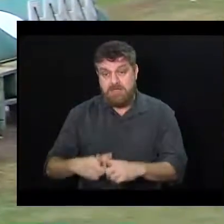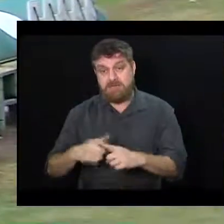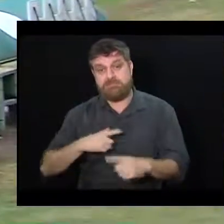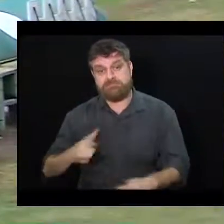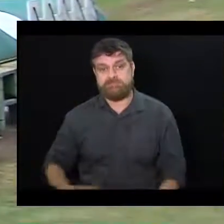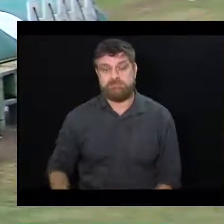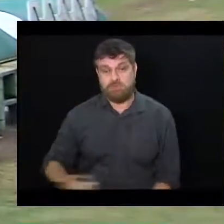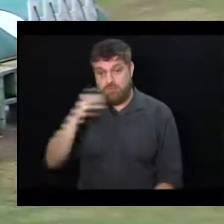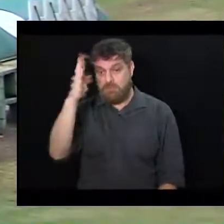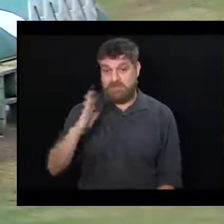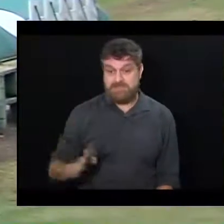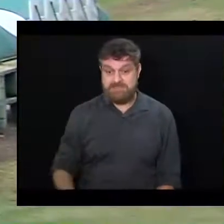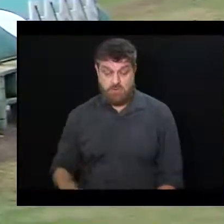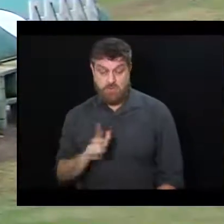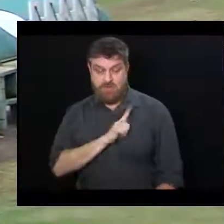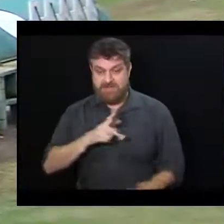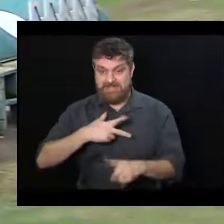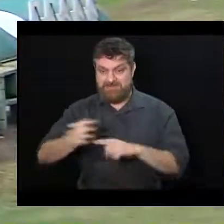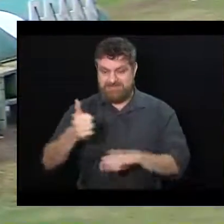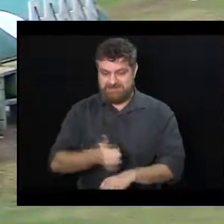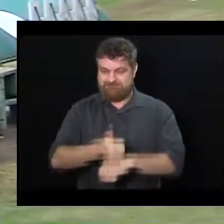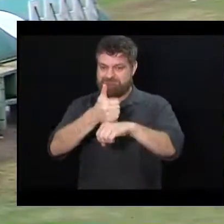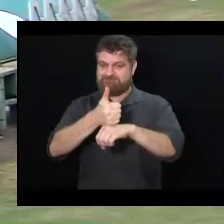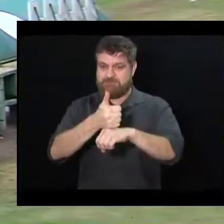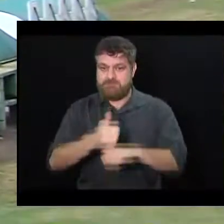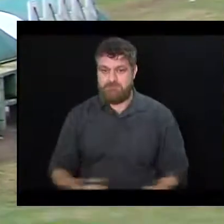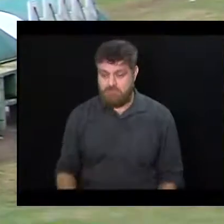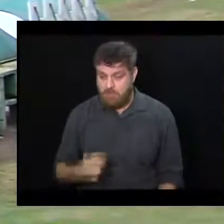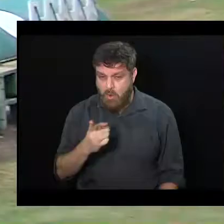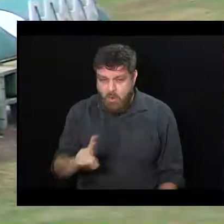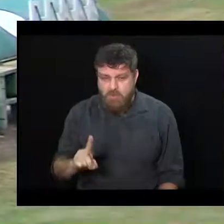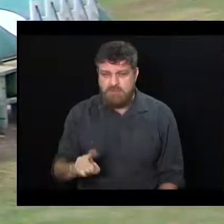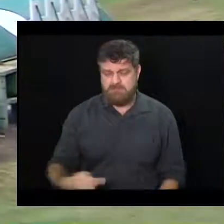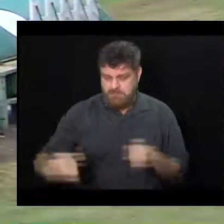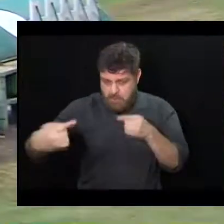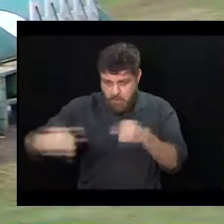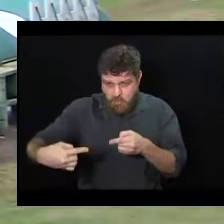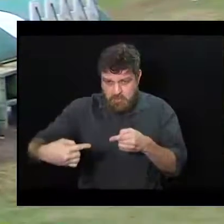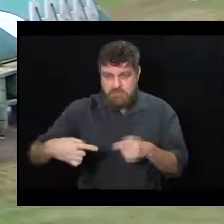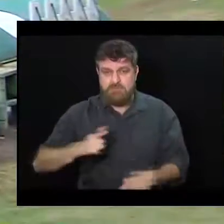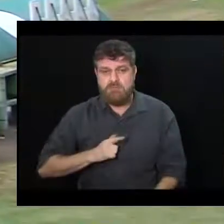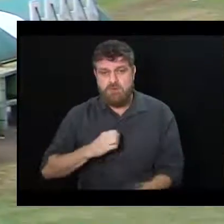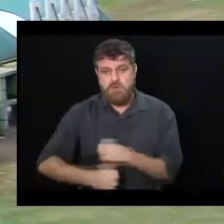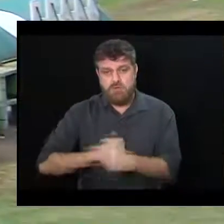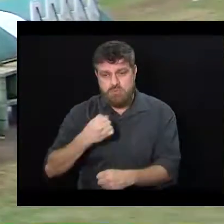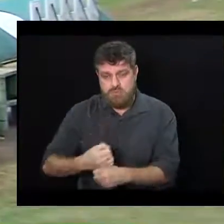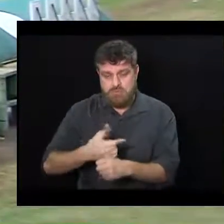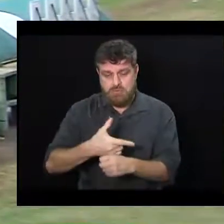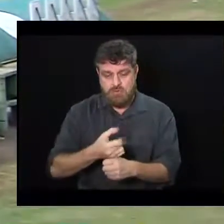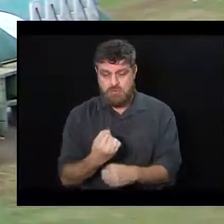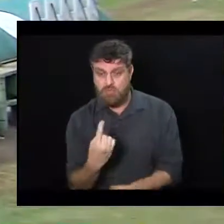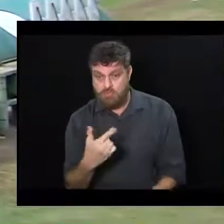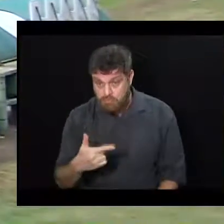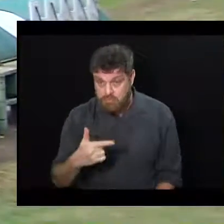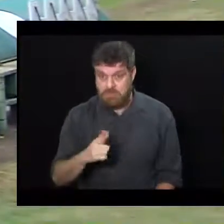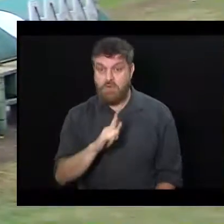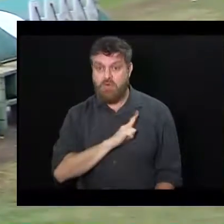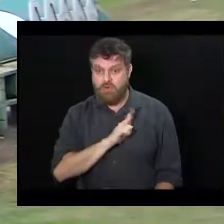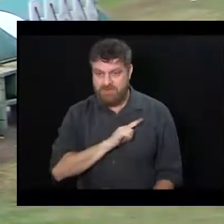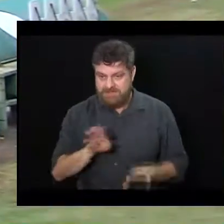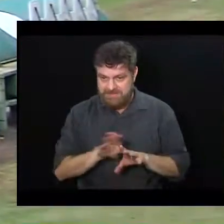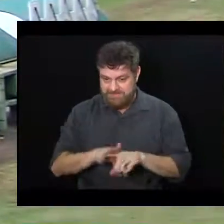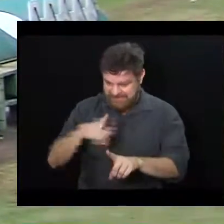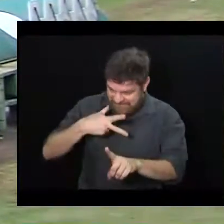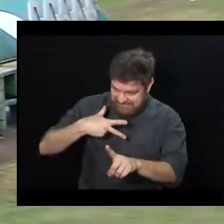ficando com a taça. Bom, a última vez que as duas equipes se enfrentaram aqui em Campinas foi em 2012. O Bugre também